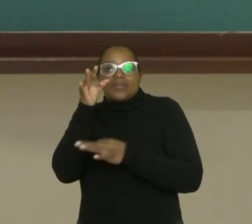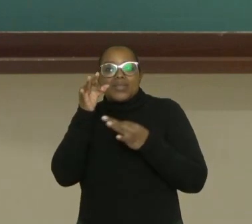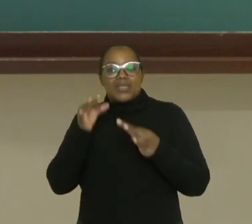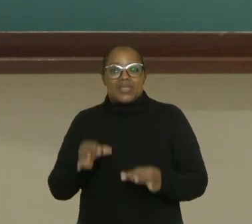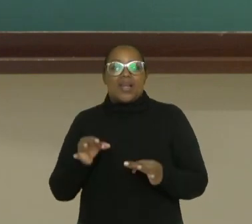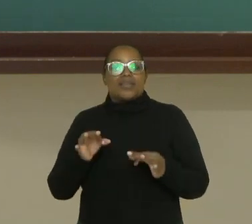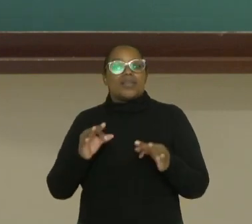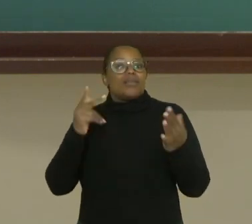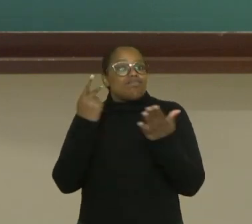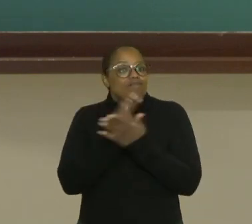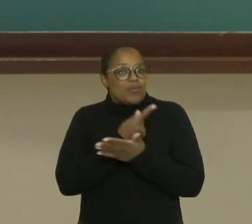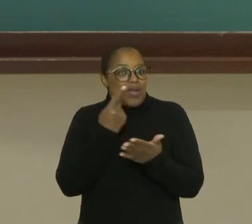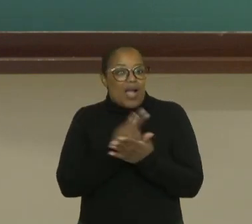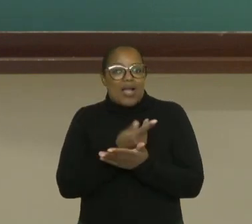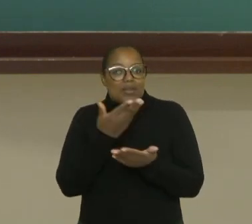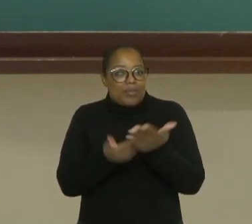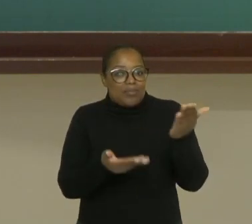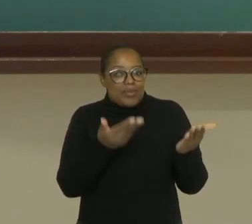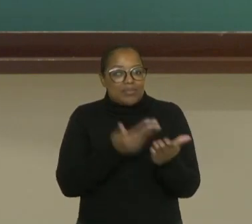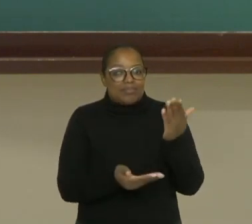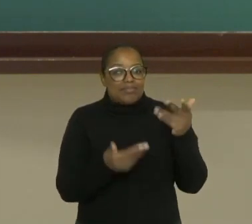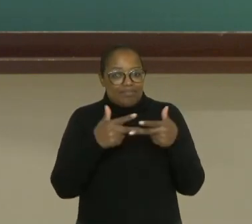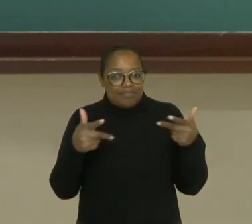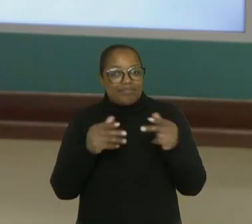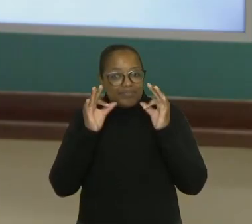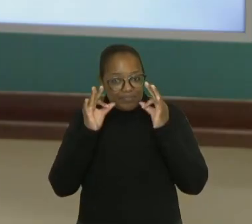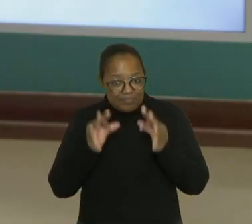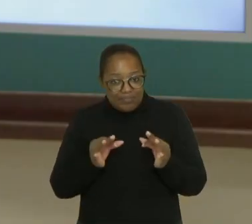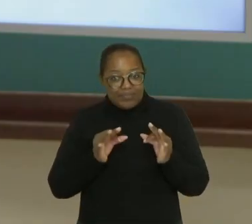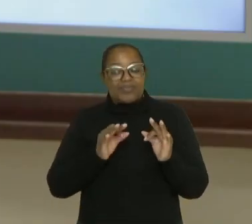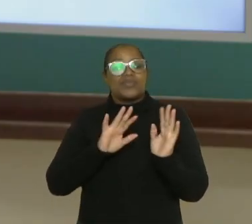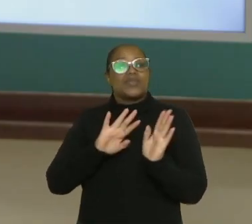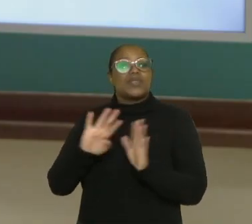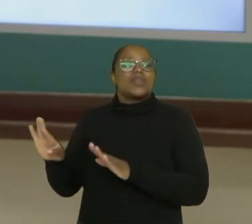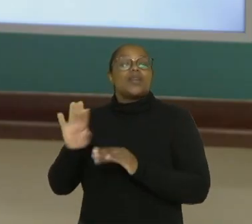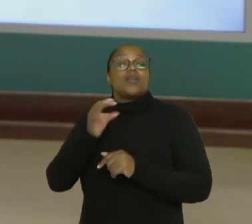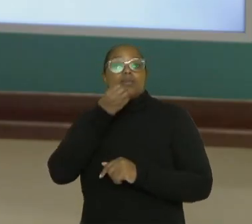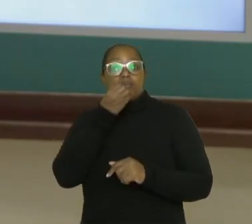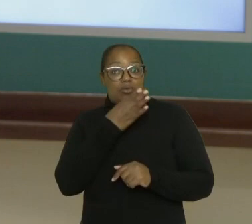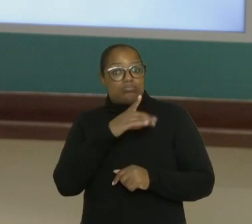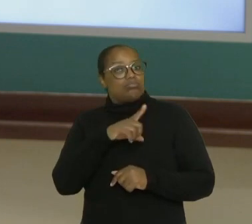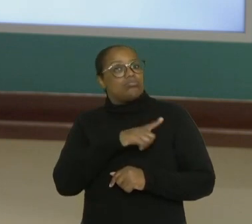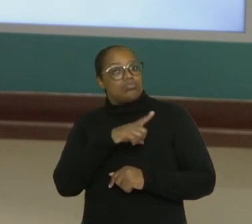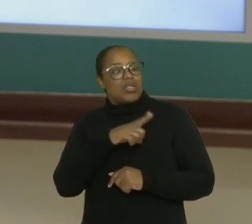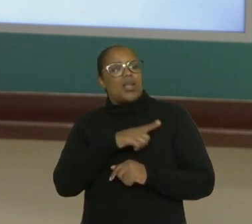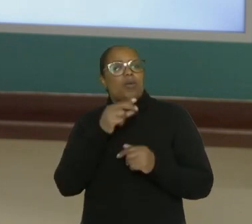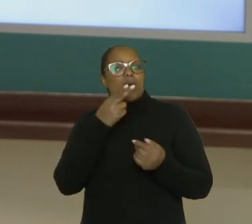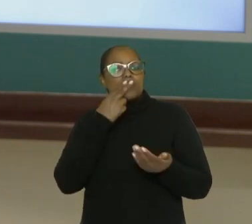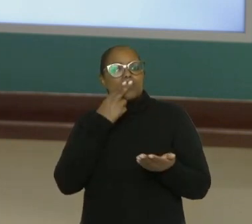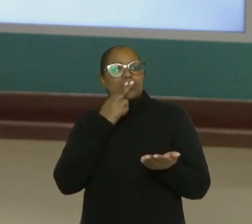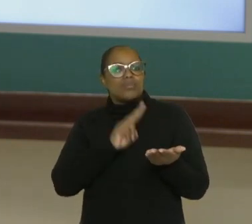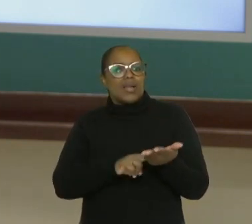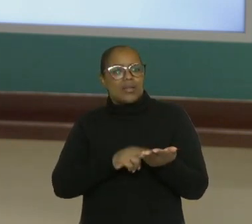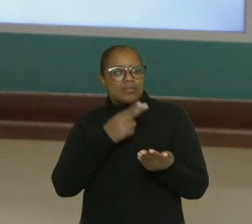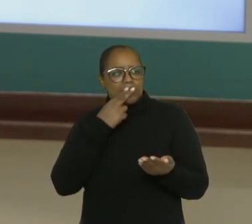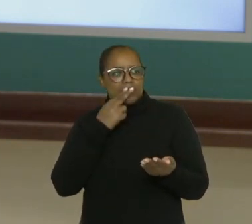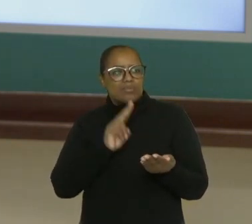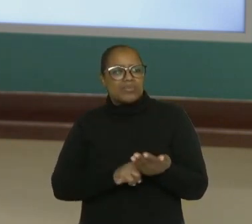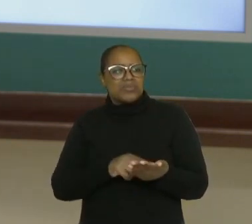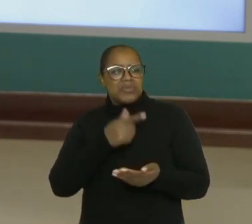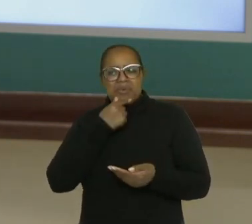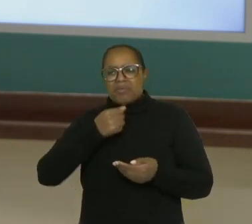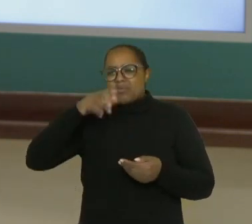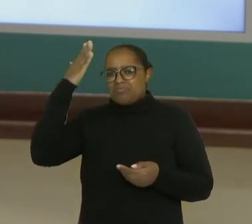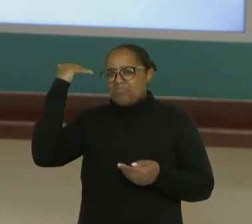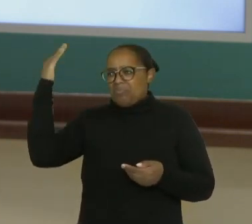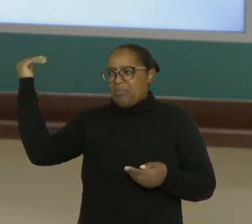da religiosidade dos povos indígenas. Bom, existe uma carta do cacique Seattle, um grande